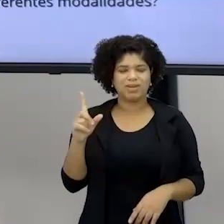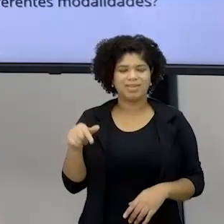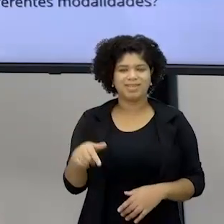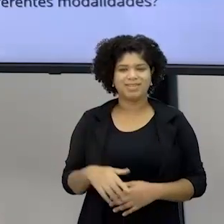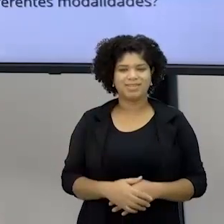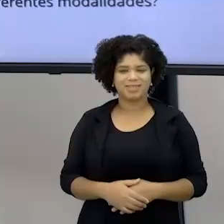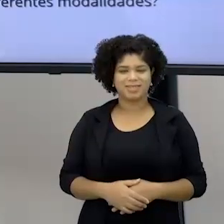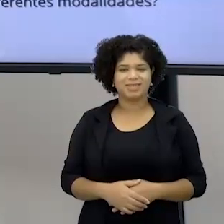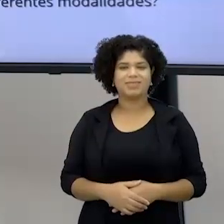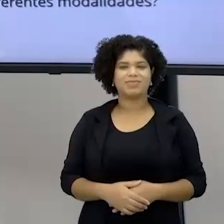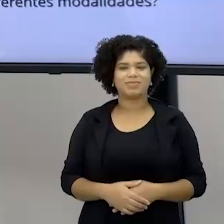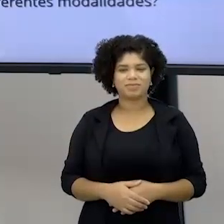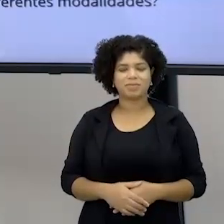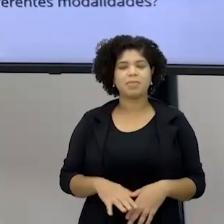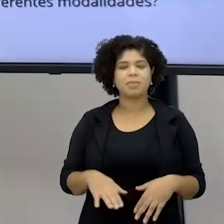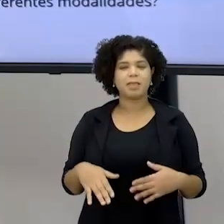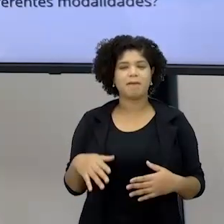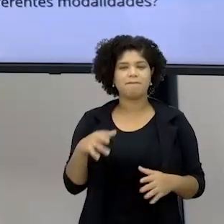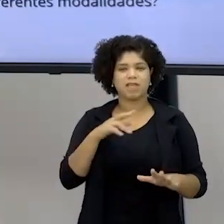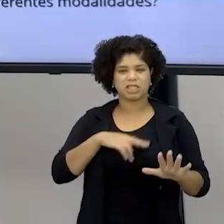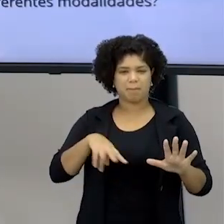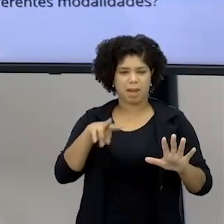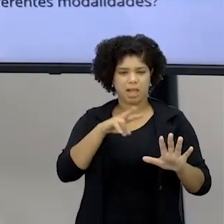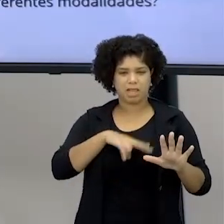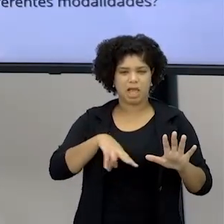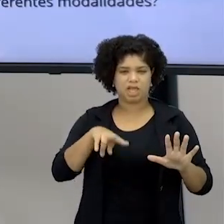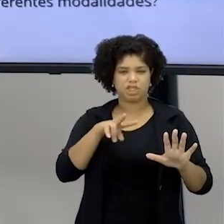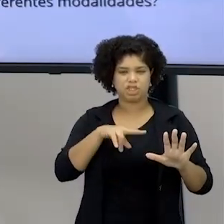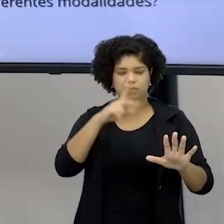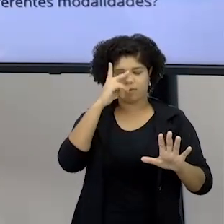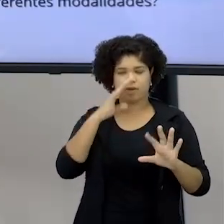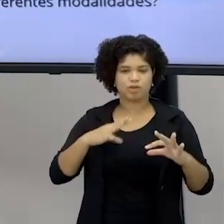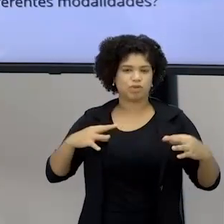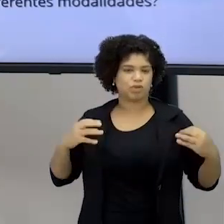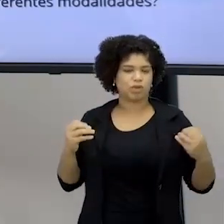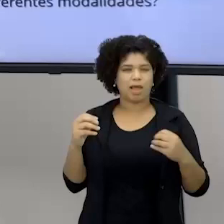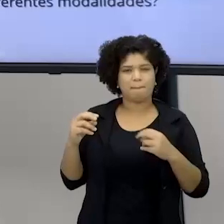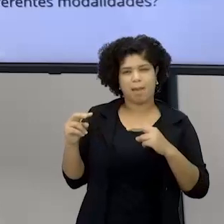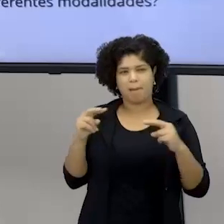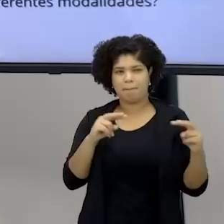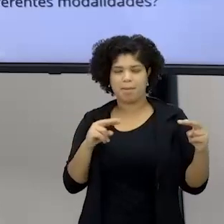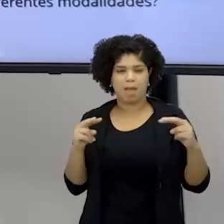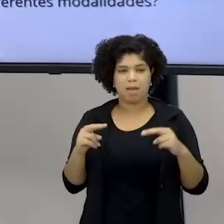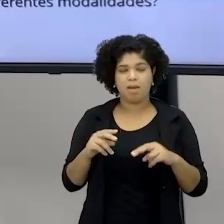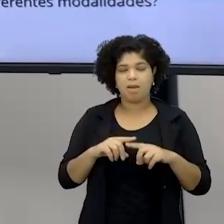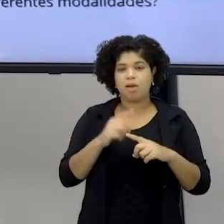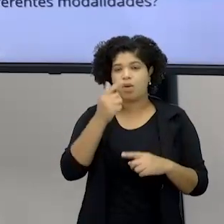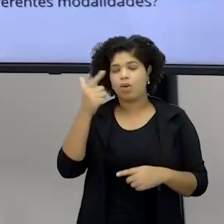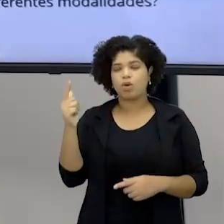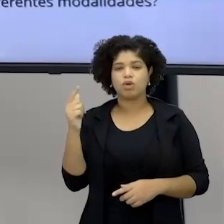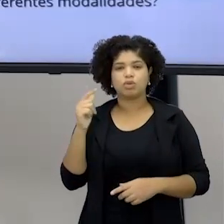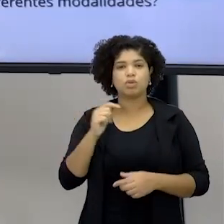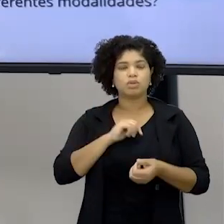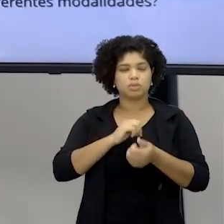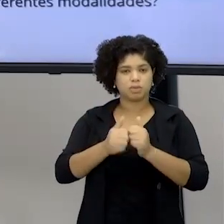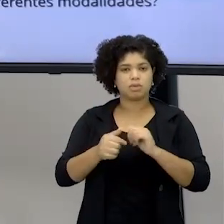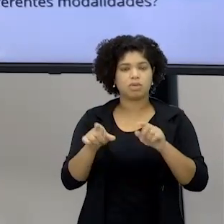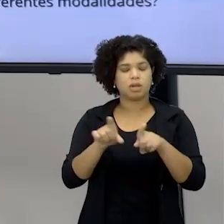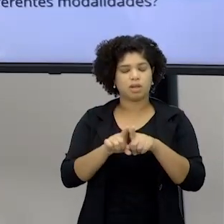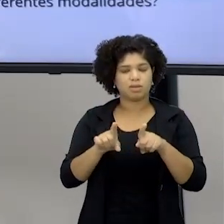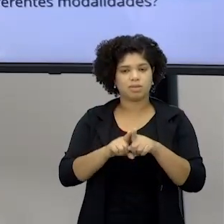essa grande visibilidade aí na mídia? Será que existem outros esportes também